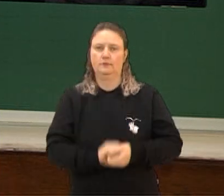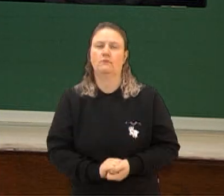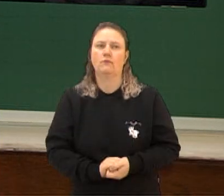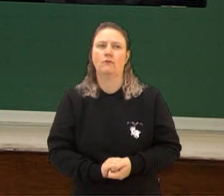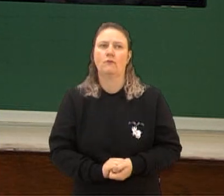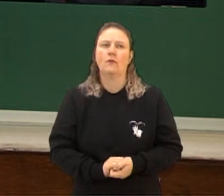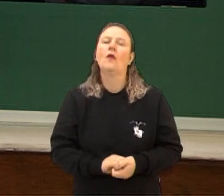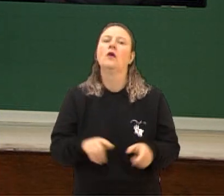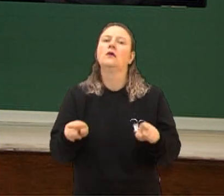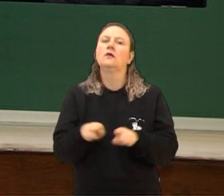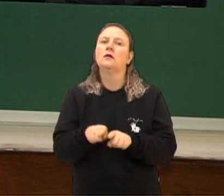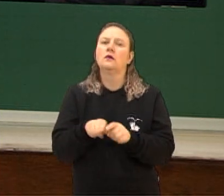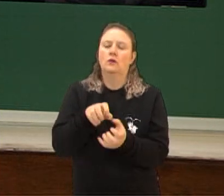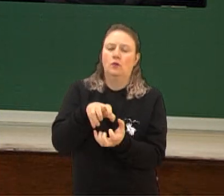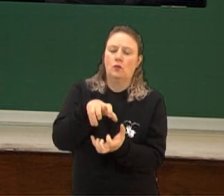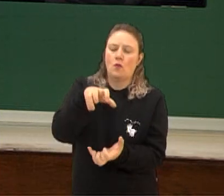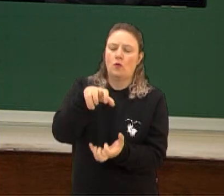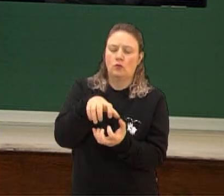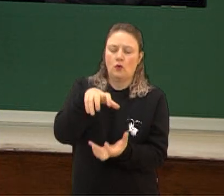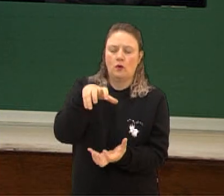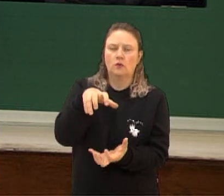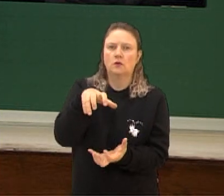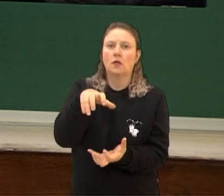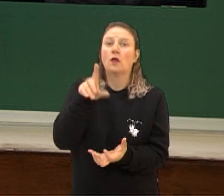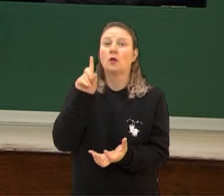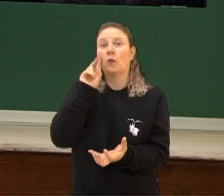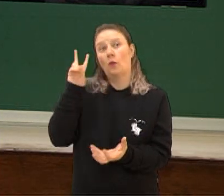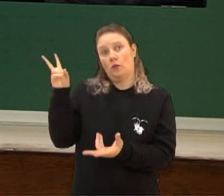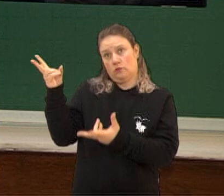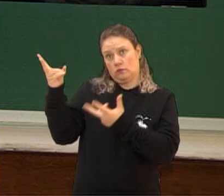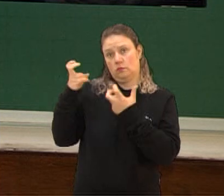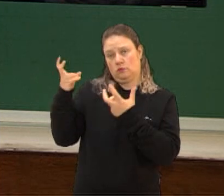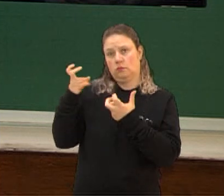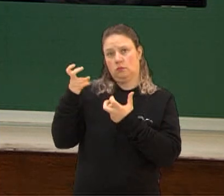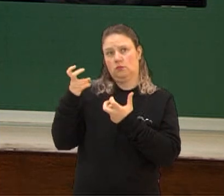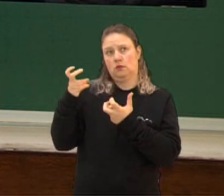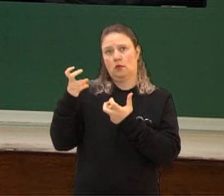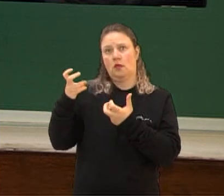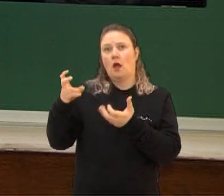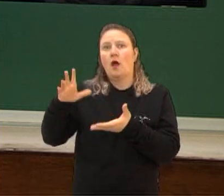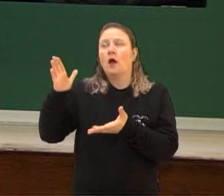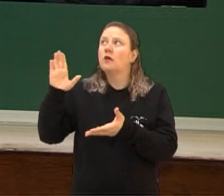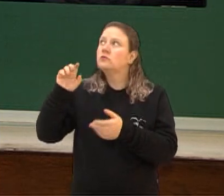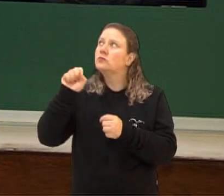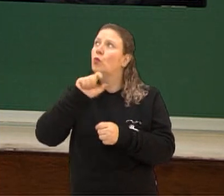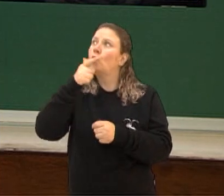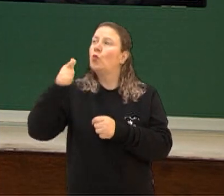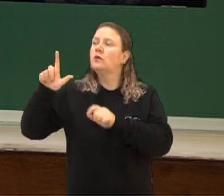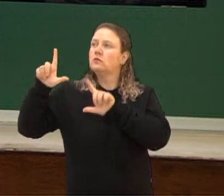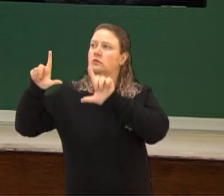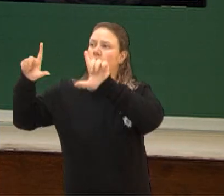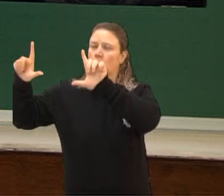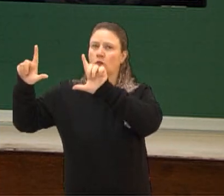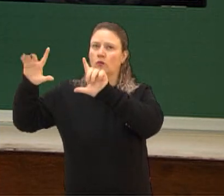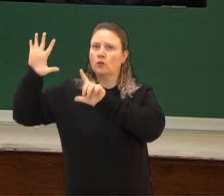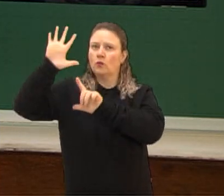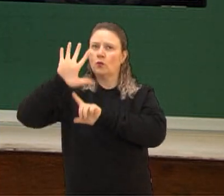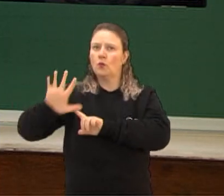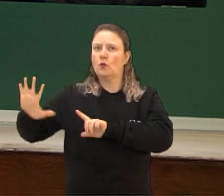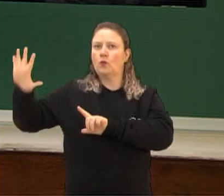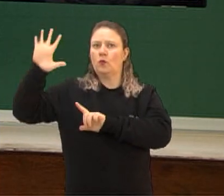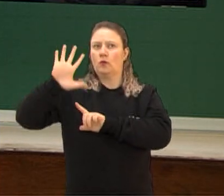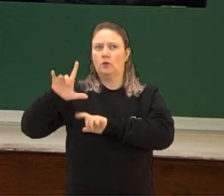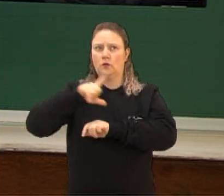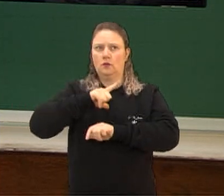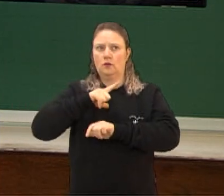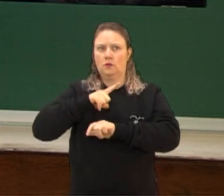forma de sólido, espacial, e aqui ele planificado, né? Então você tem as